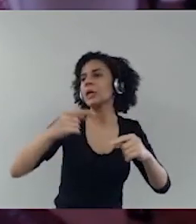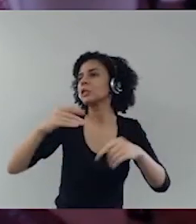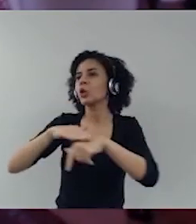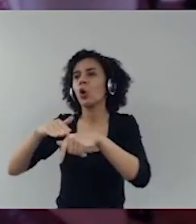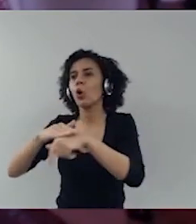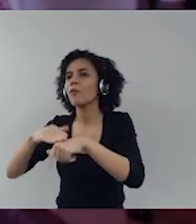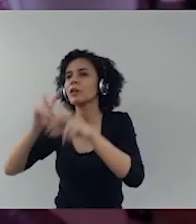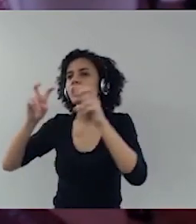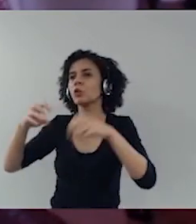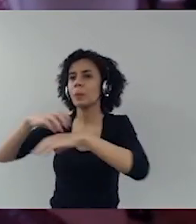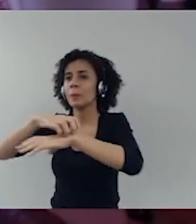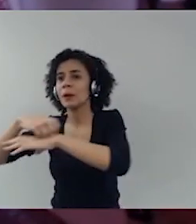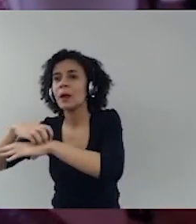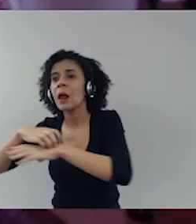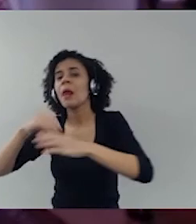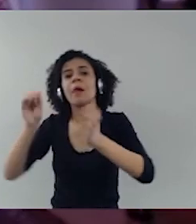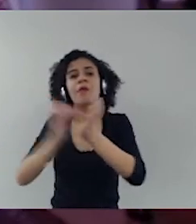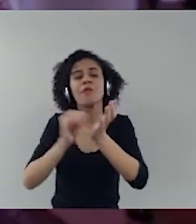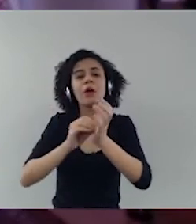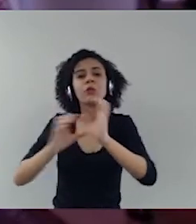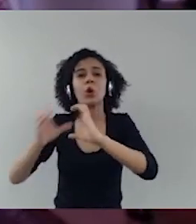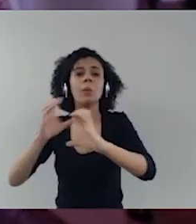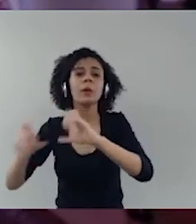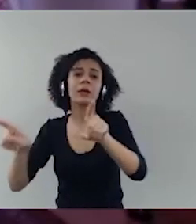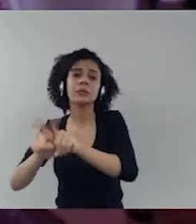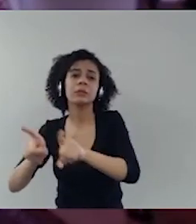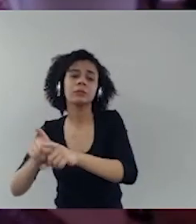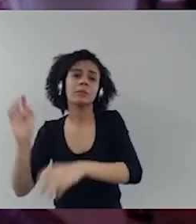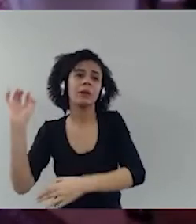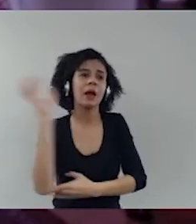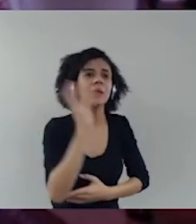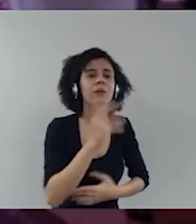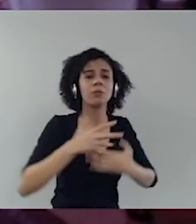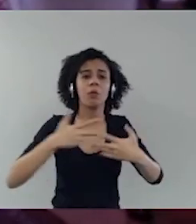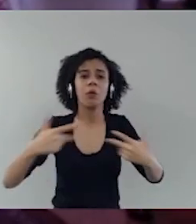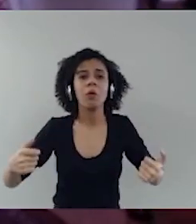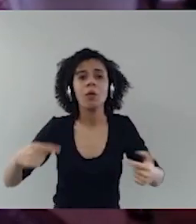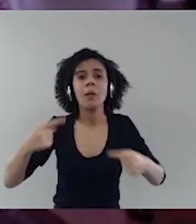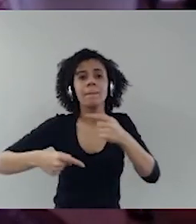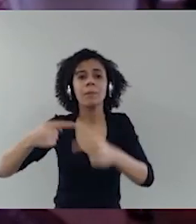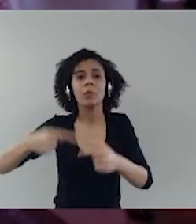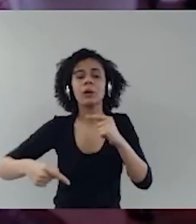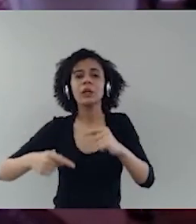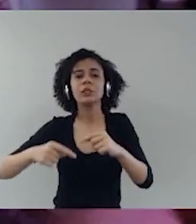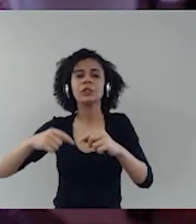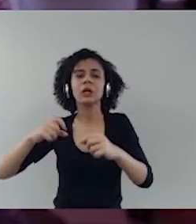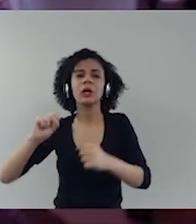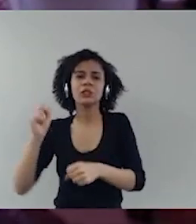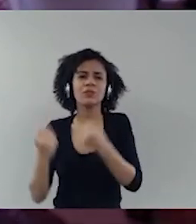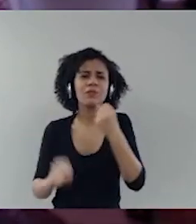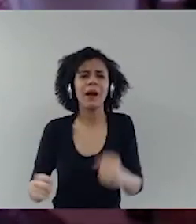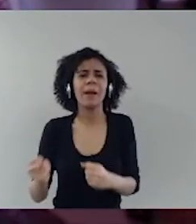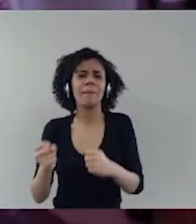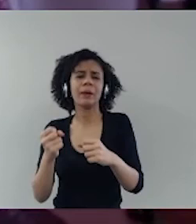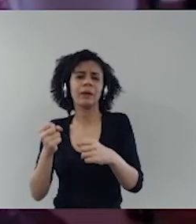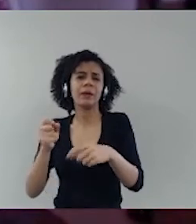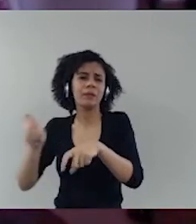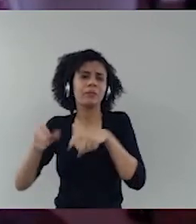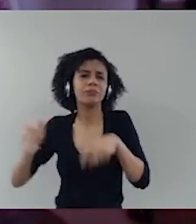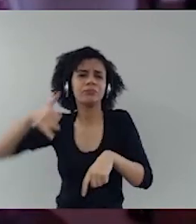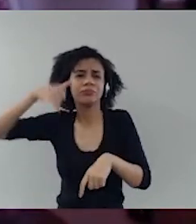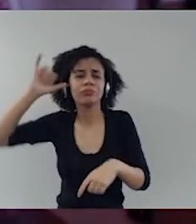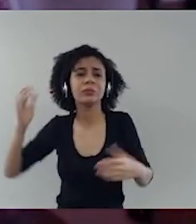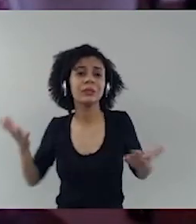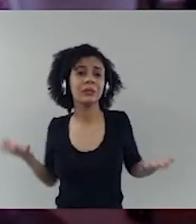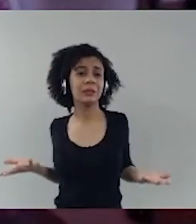fala com a política orçamentária e, sobretudo, não fala com a política fundiária. Então, sem interferir nessa estrutura